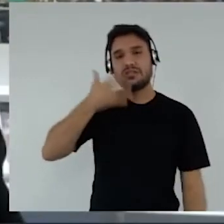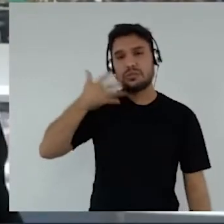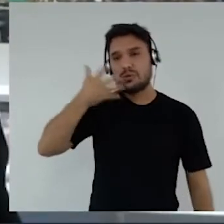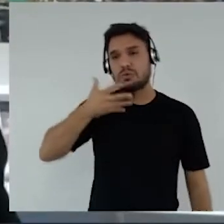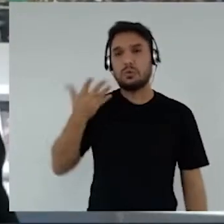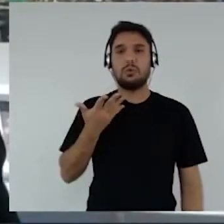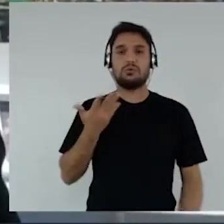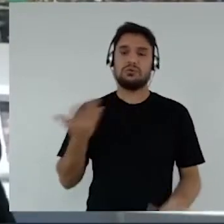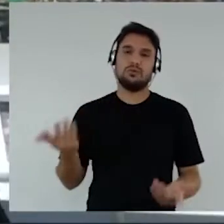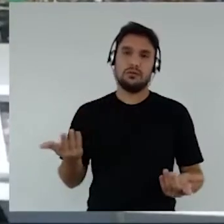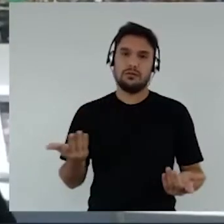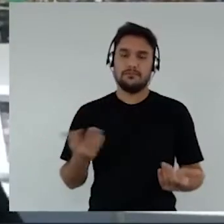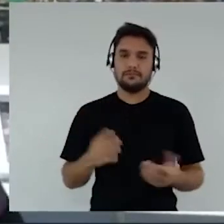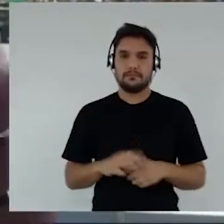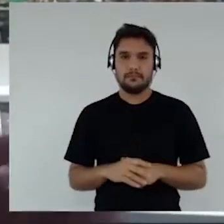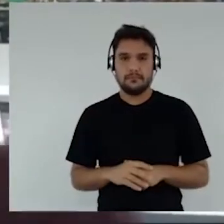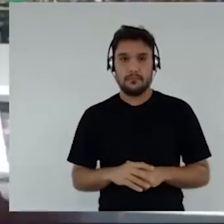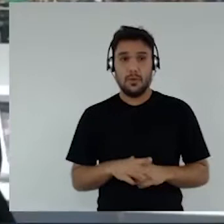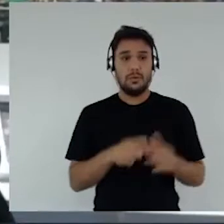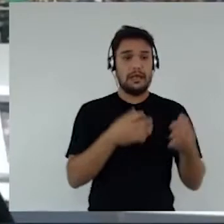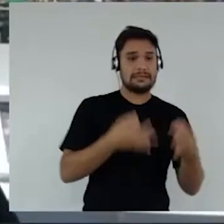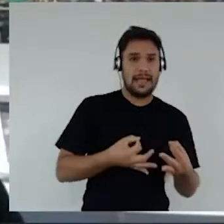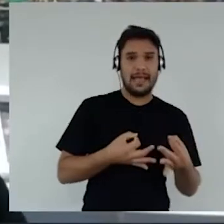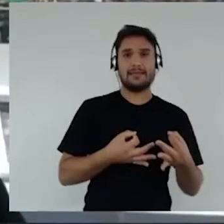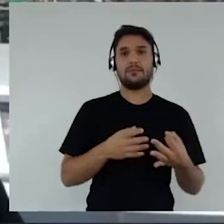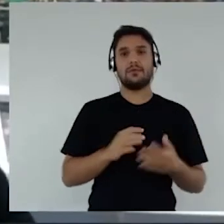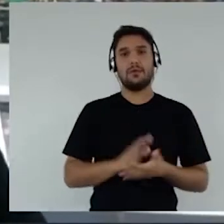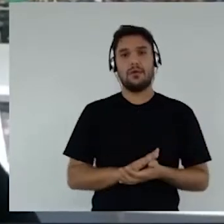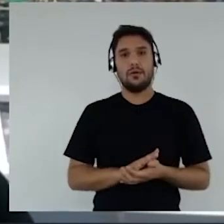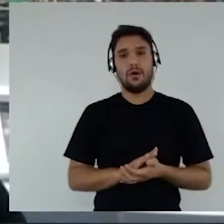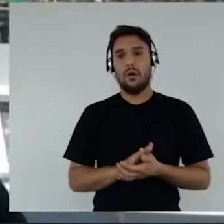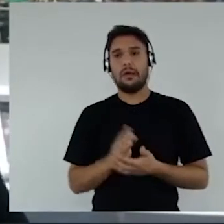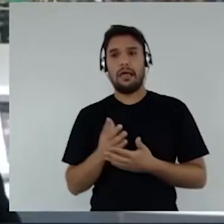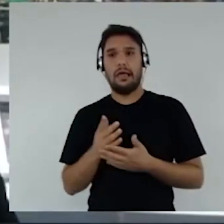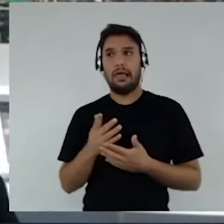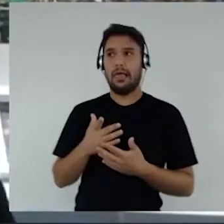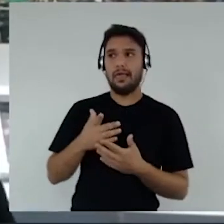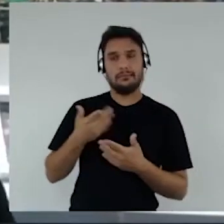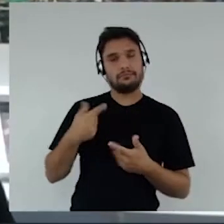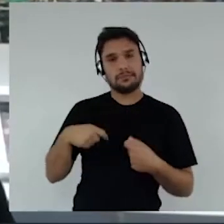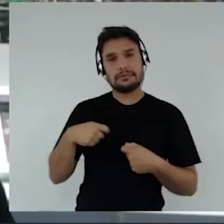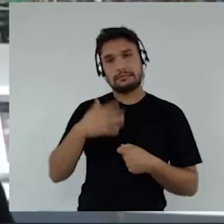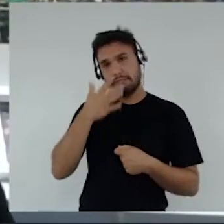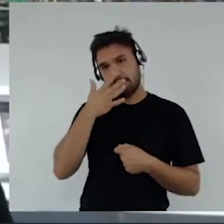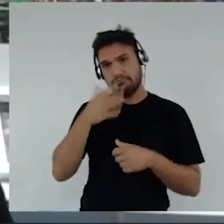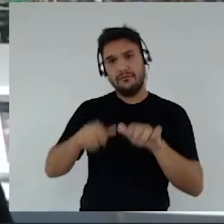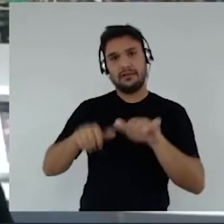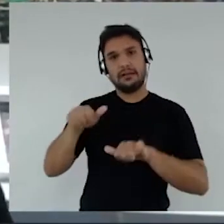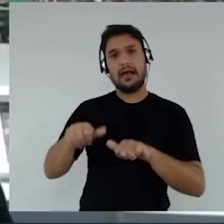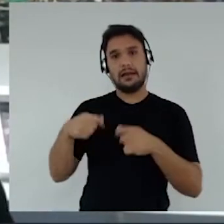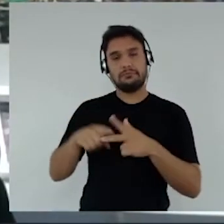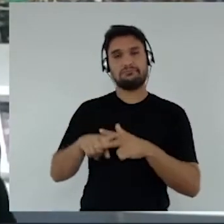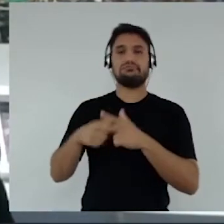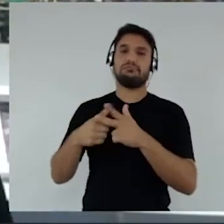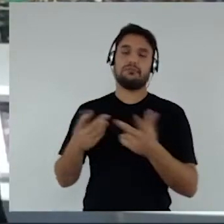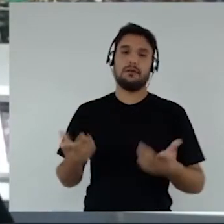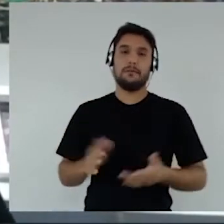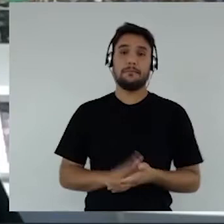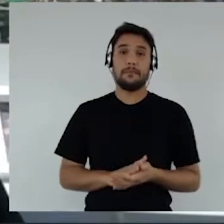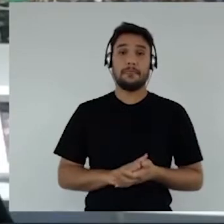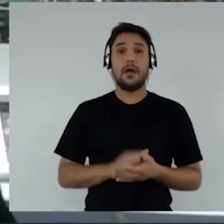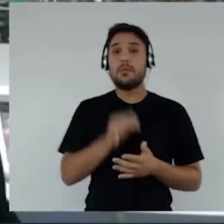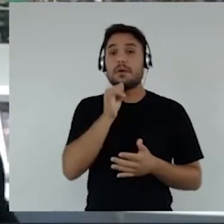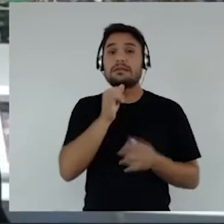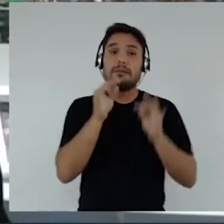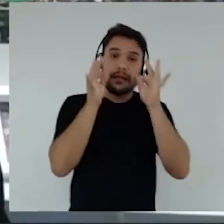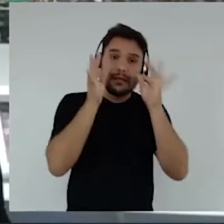por encomenda, né? O que é correto e o que deve ser reparado há de ser reparado, tá? Por exemplo,